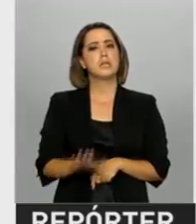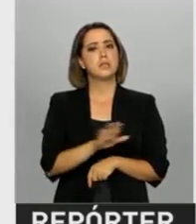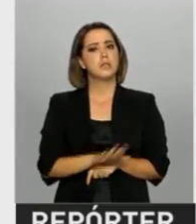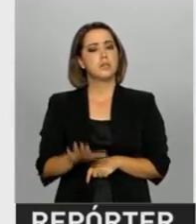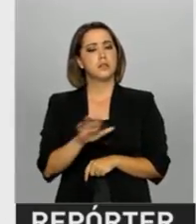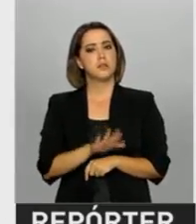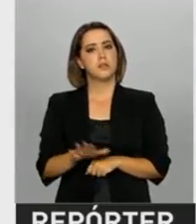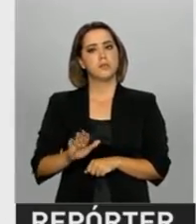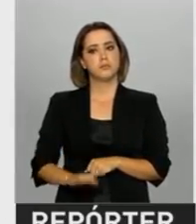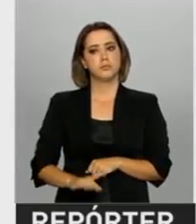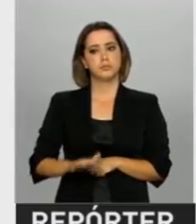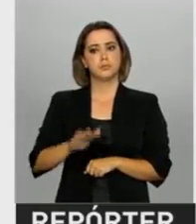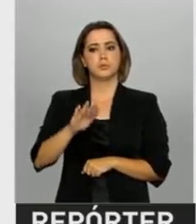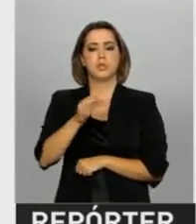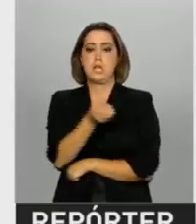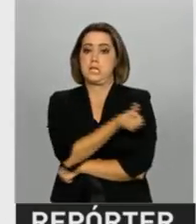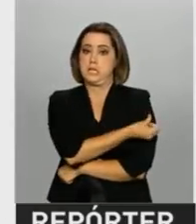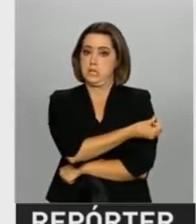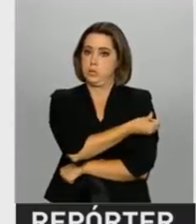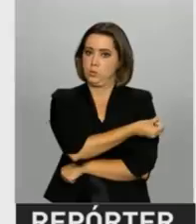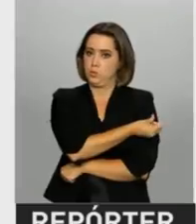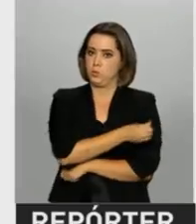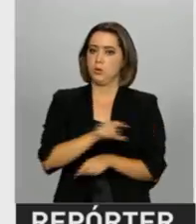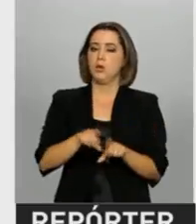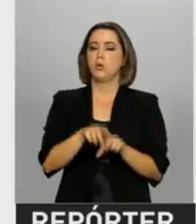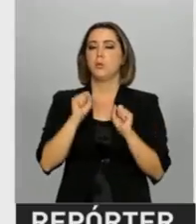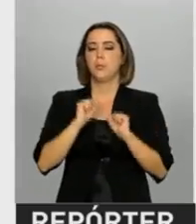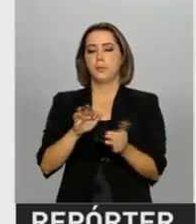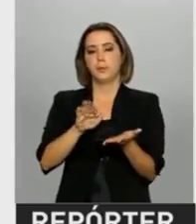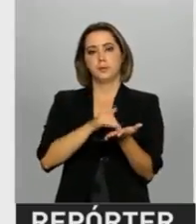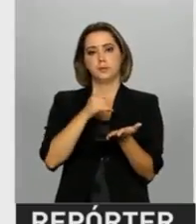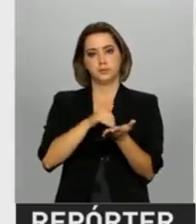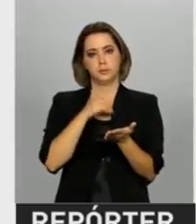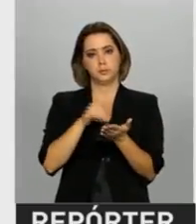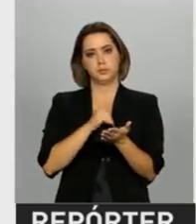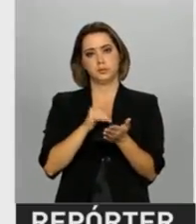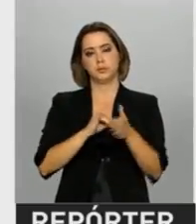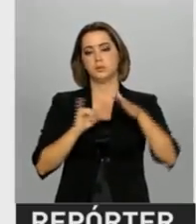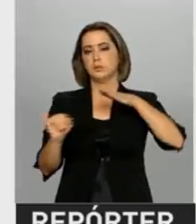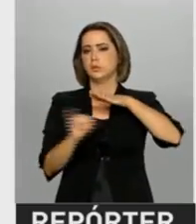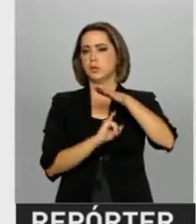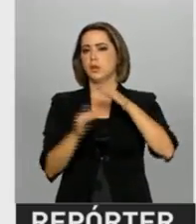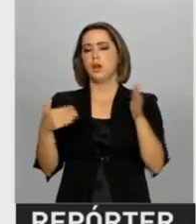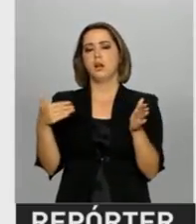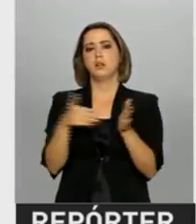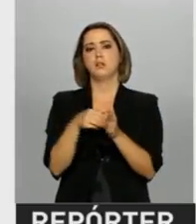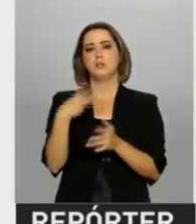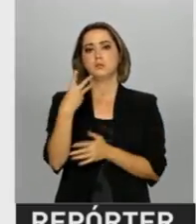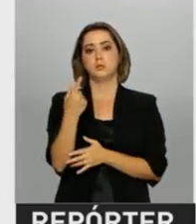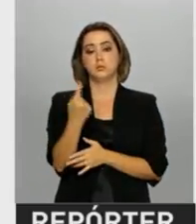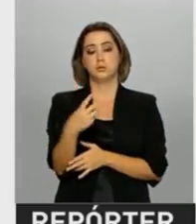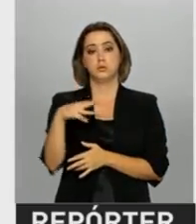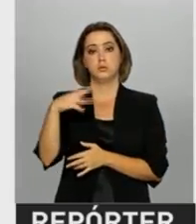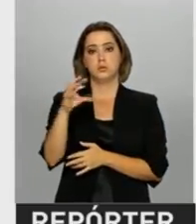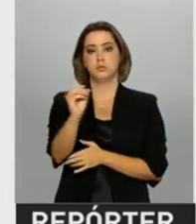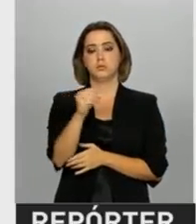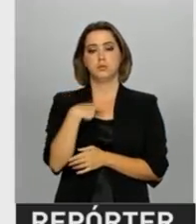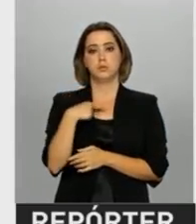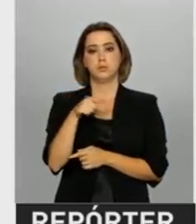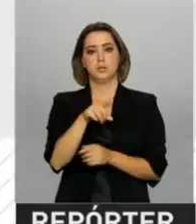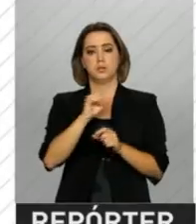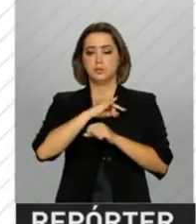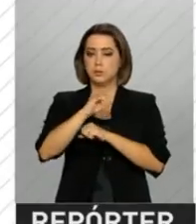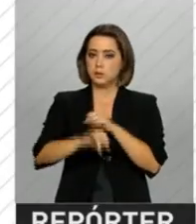do ensino fundamental podem ser inscritos pelas instituições de ensino até o dia 31 de março no site